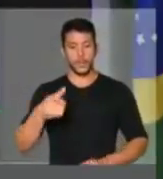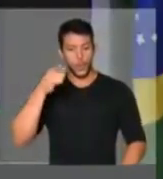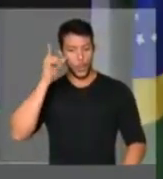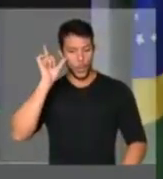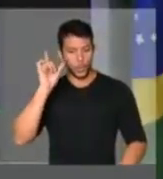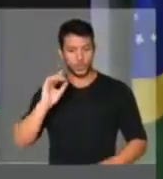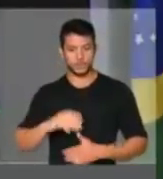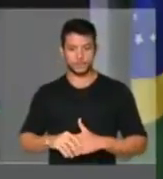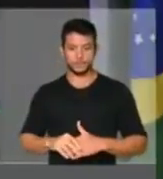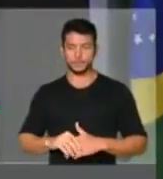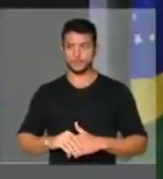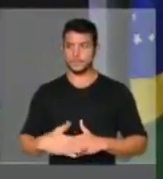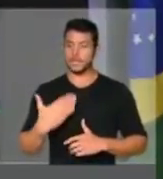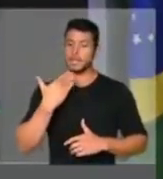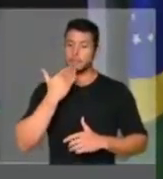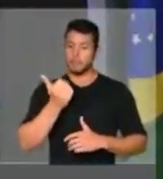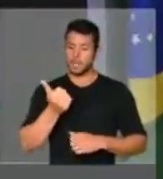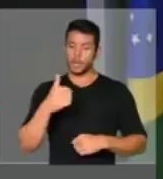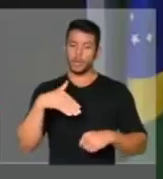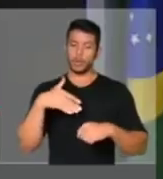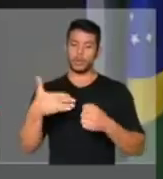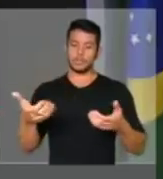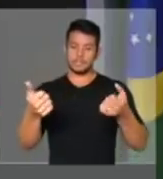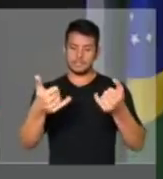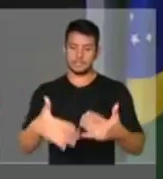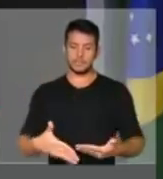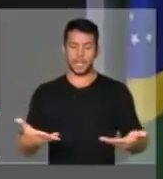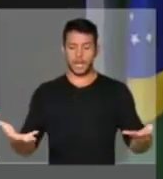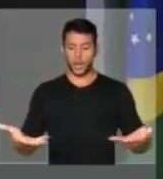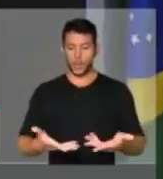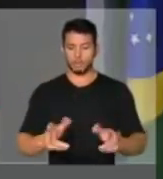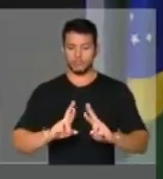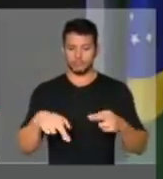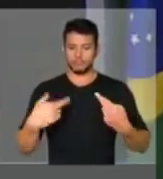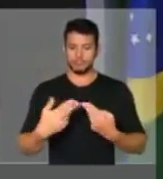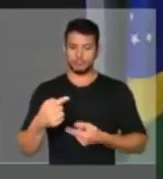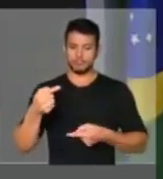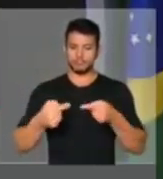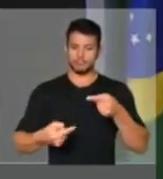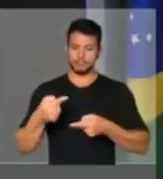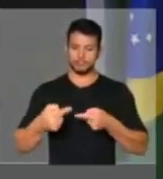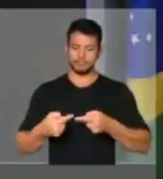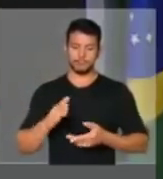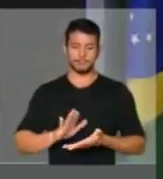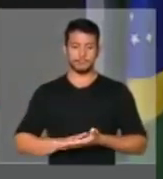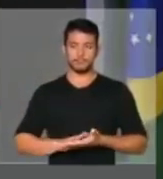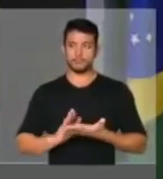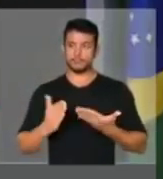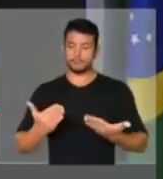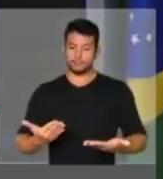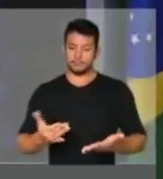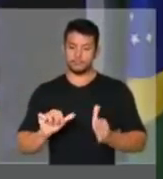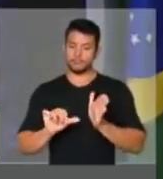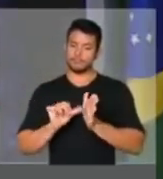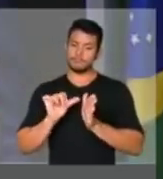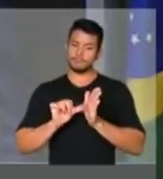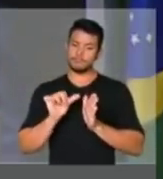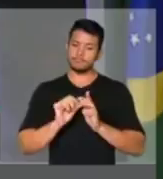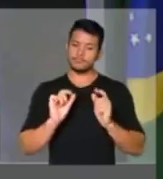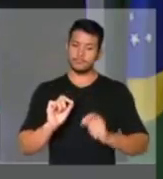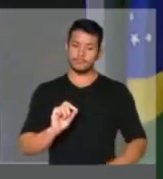não atrapalhar a votação, acho que faz mais sentido responder em sessão de debates. Primeiro, o